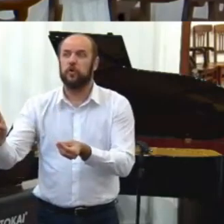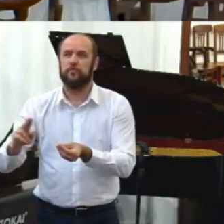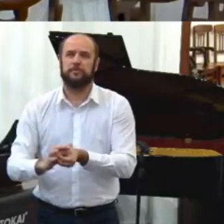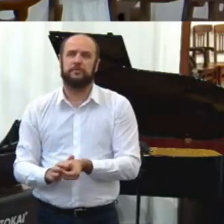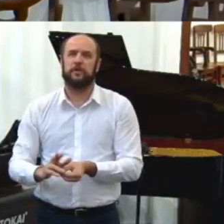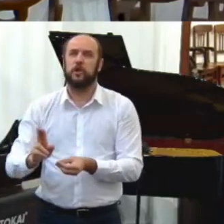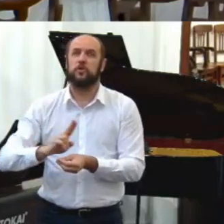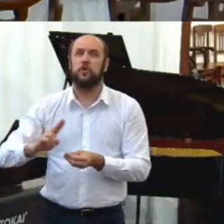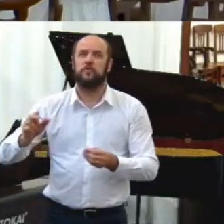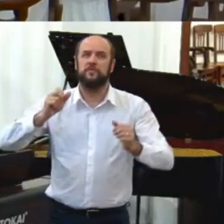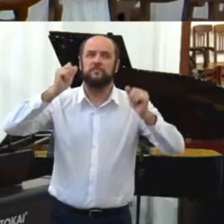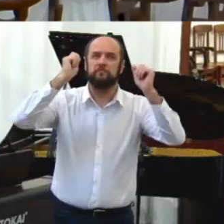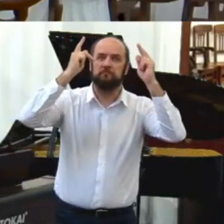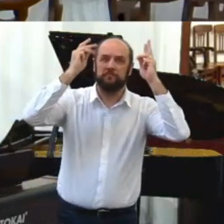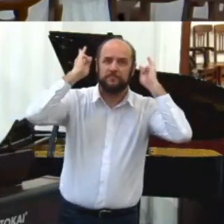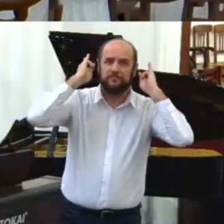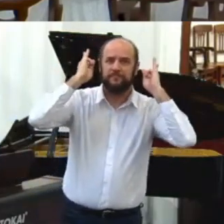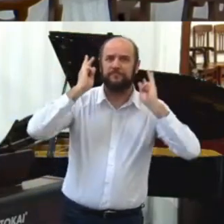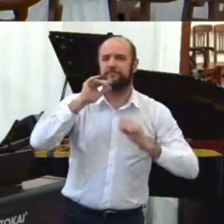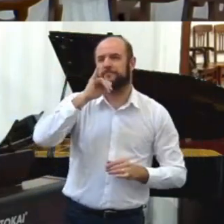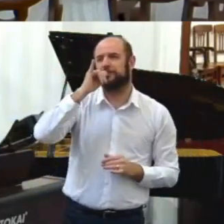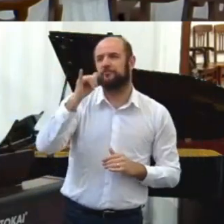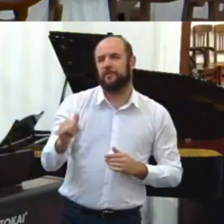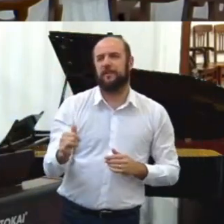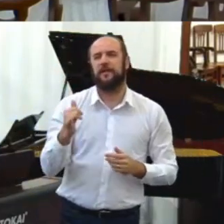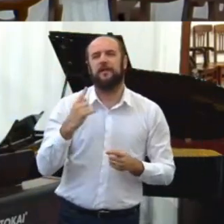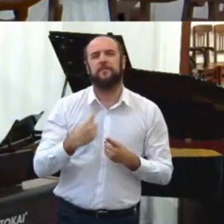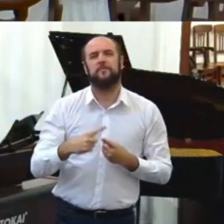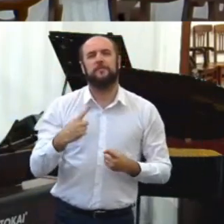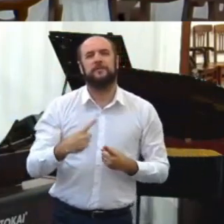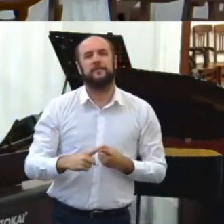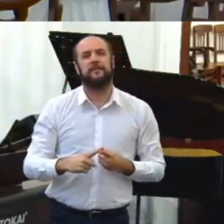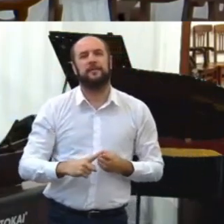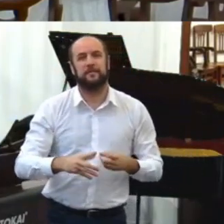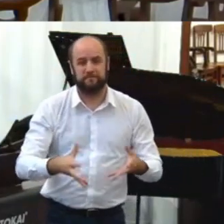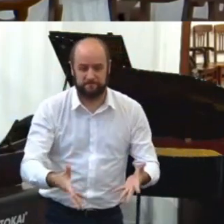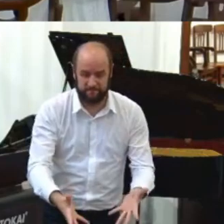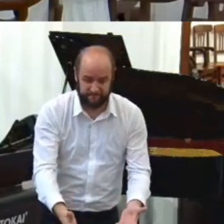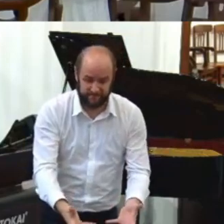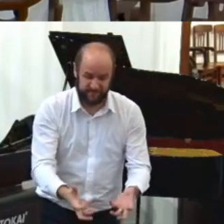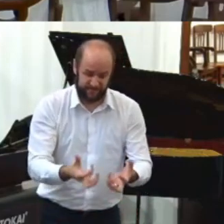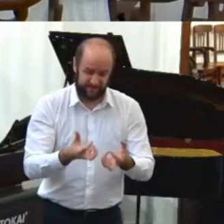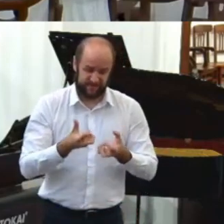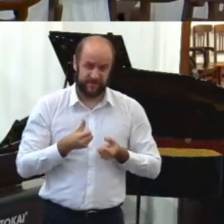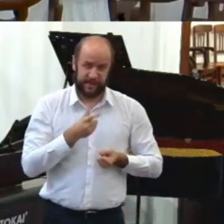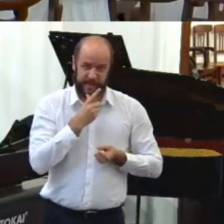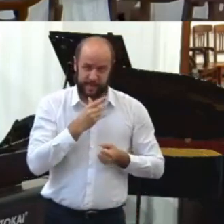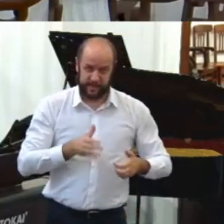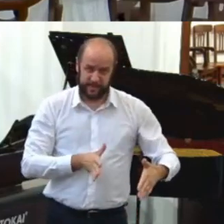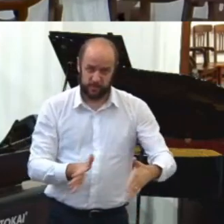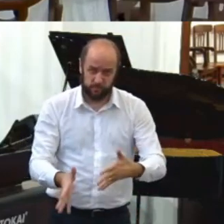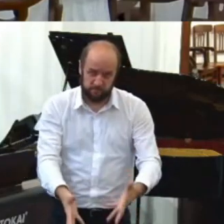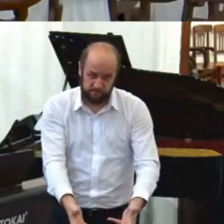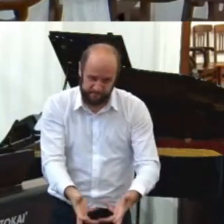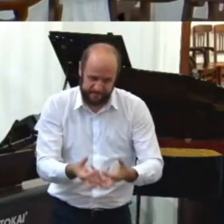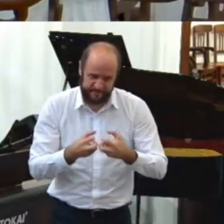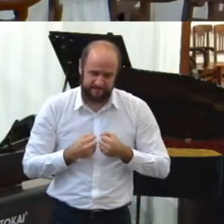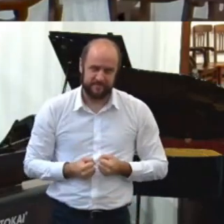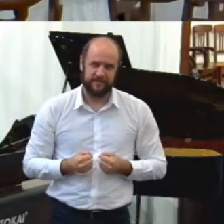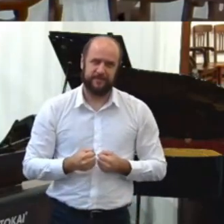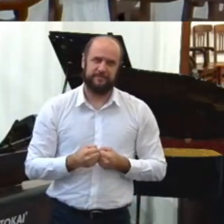deu o nome de Moisés e disse: porque das águas o tirei. A